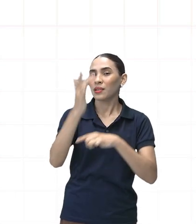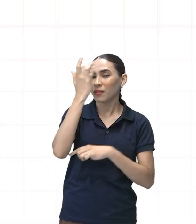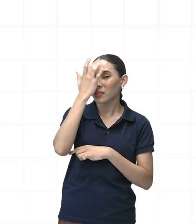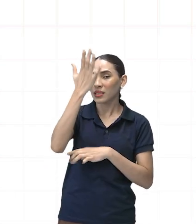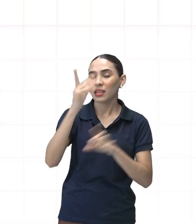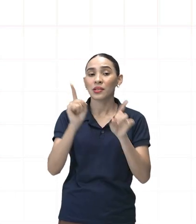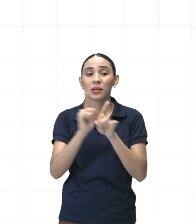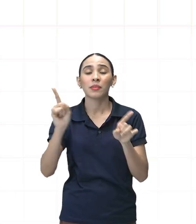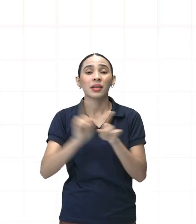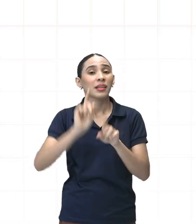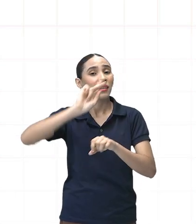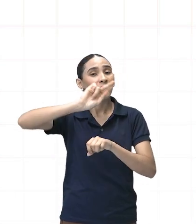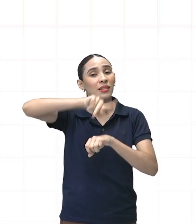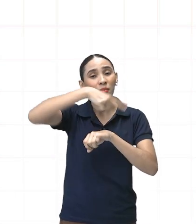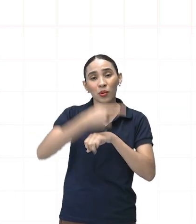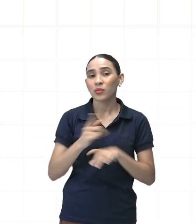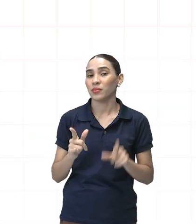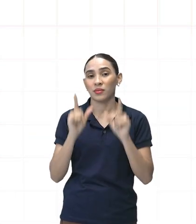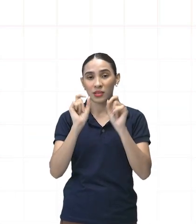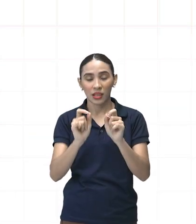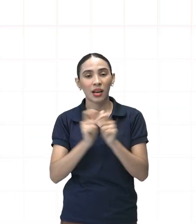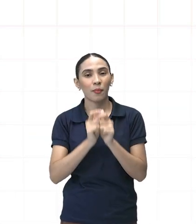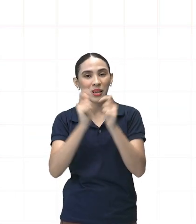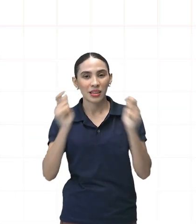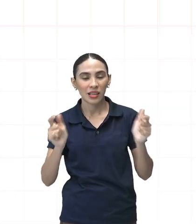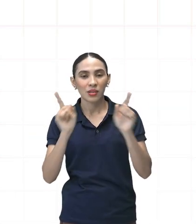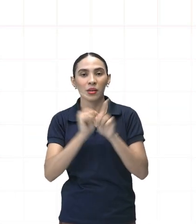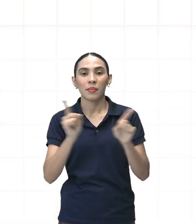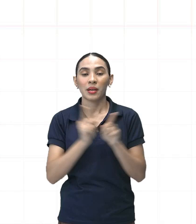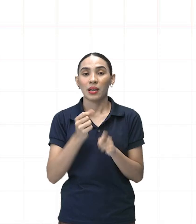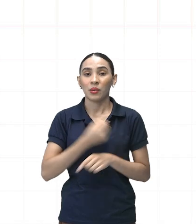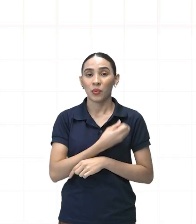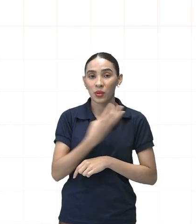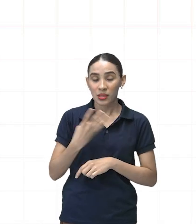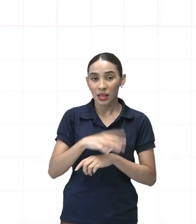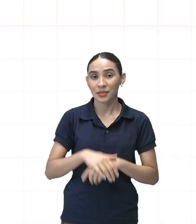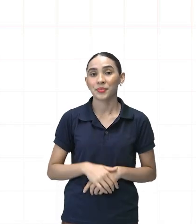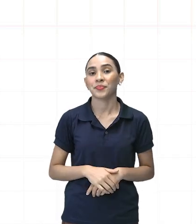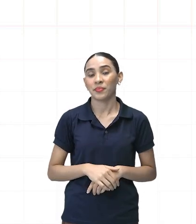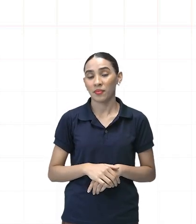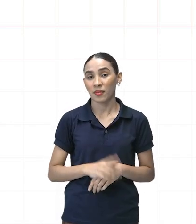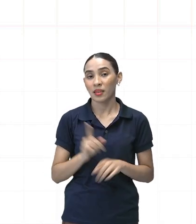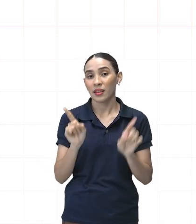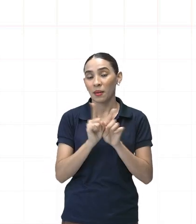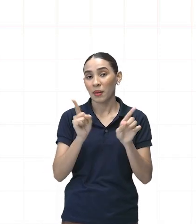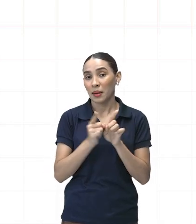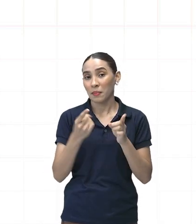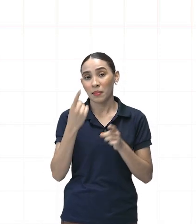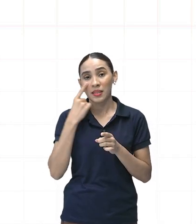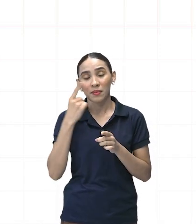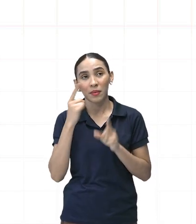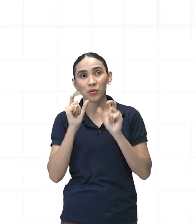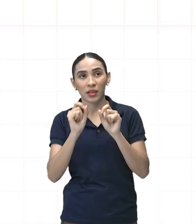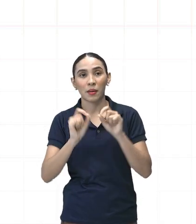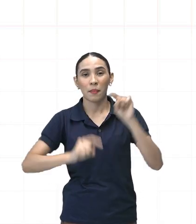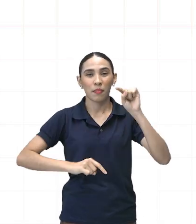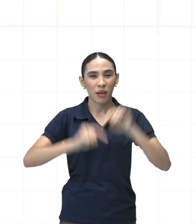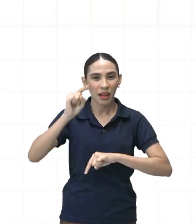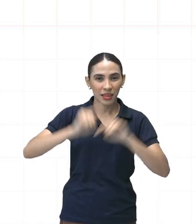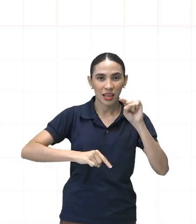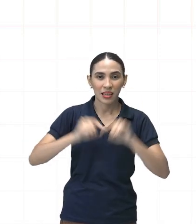facilitando e, consequentemente, aumentando a quantidade. Assim, a gente observa que sensores